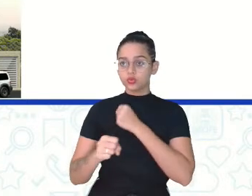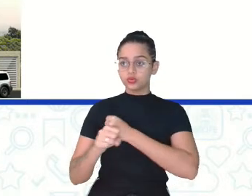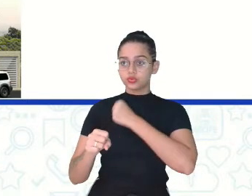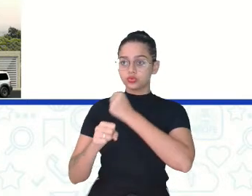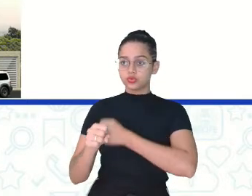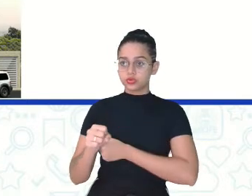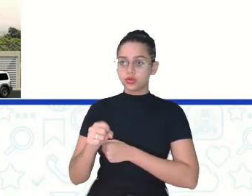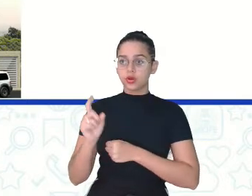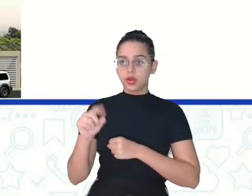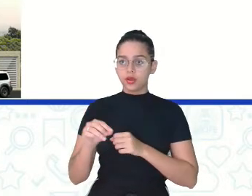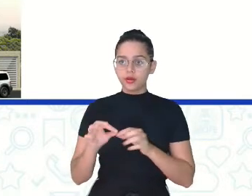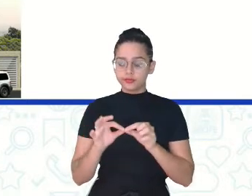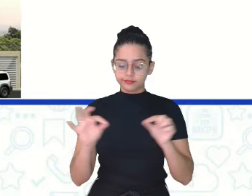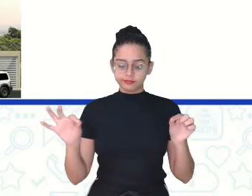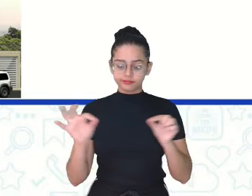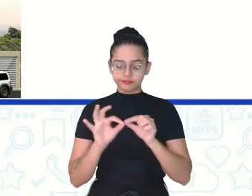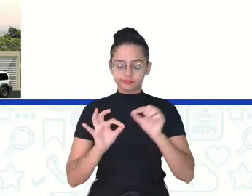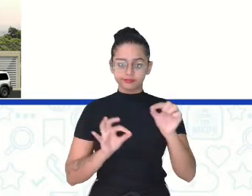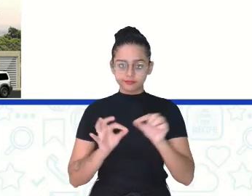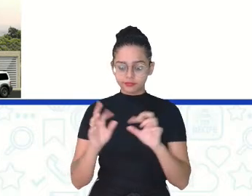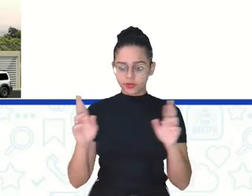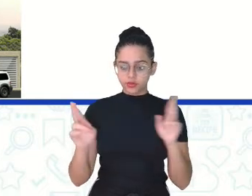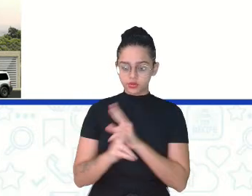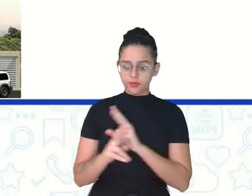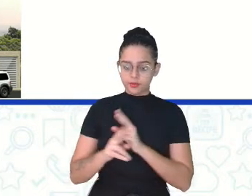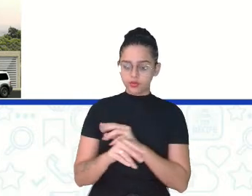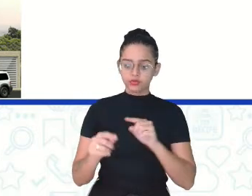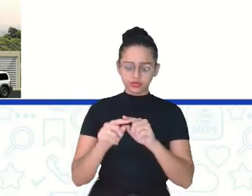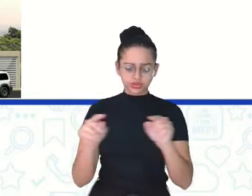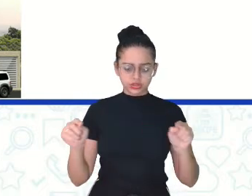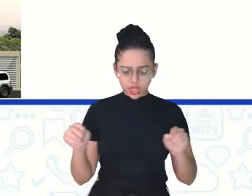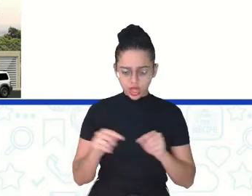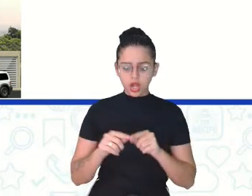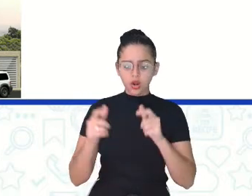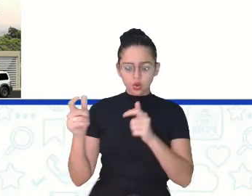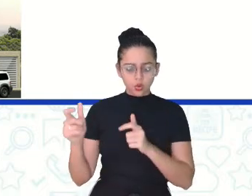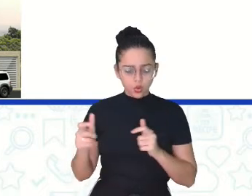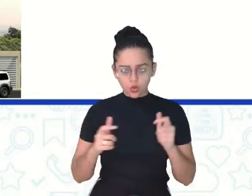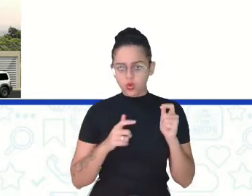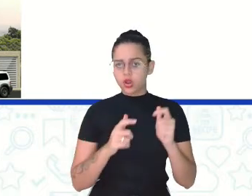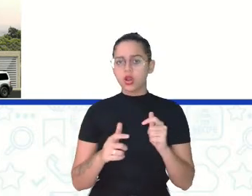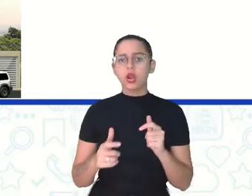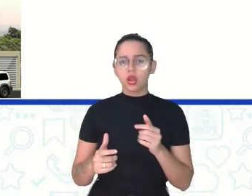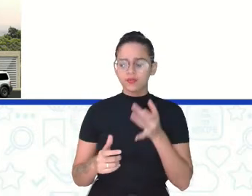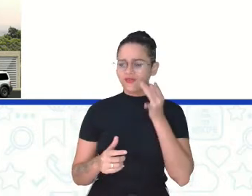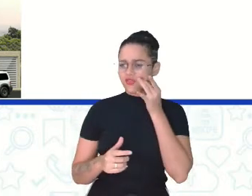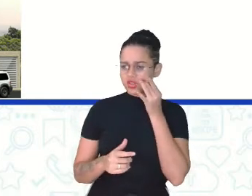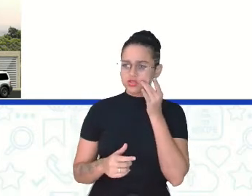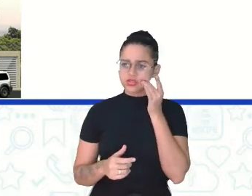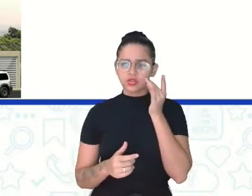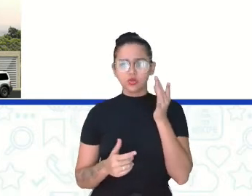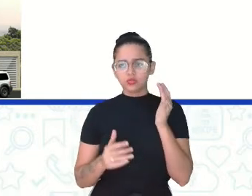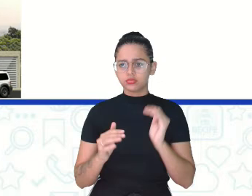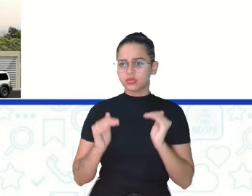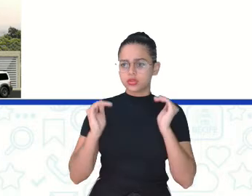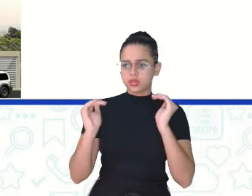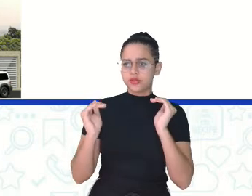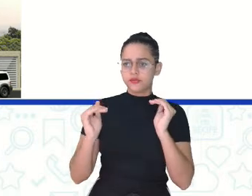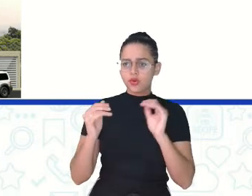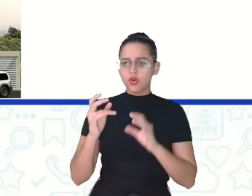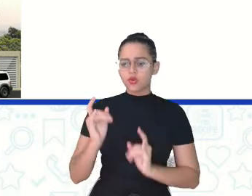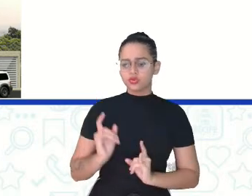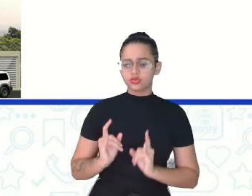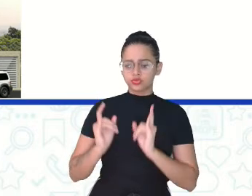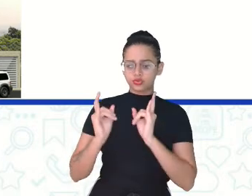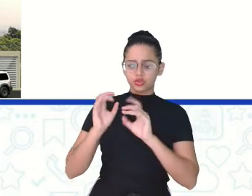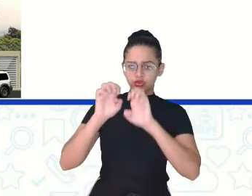É um diagrama dos relacionamentos entre sala, espaço, os aspectos físicos, um nível de estrutura.